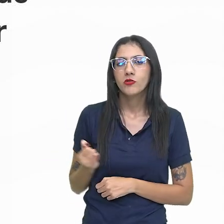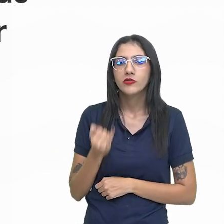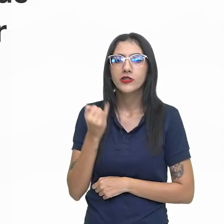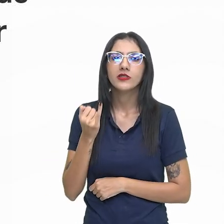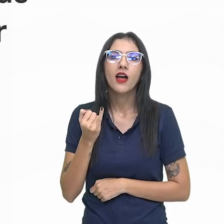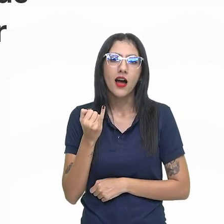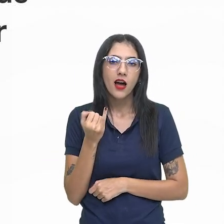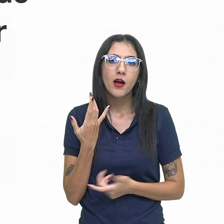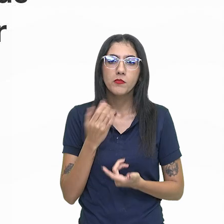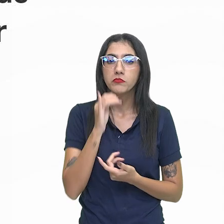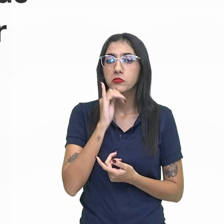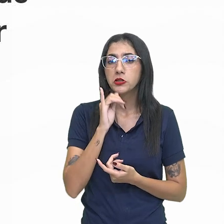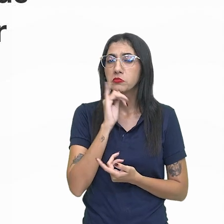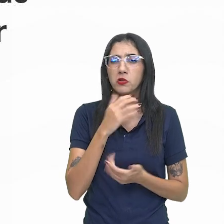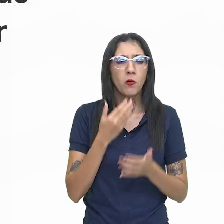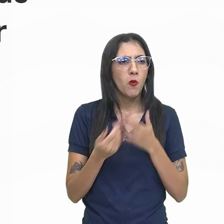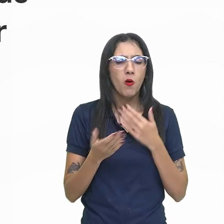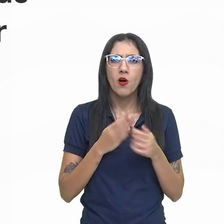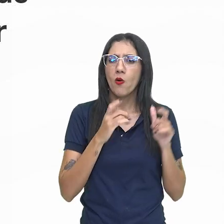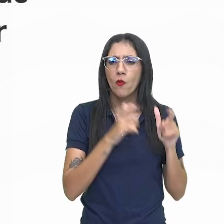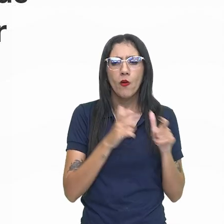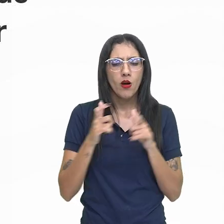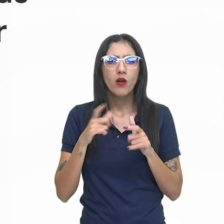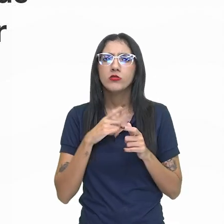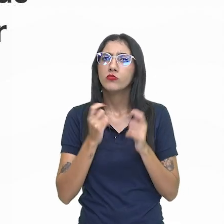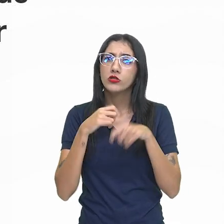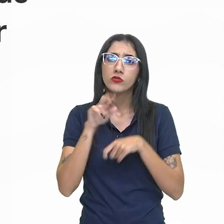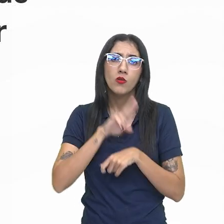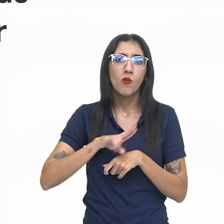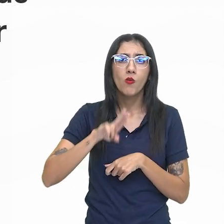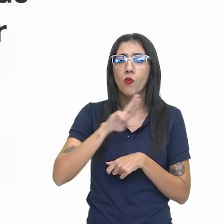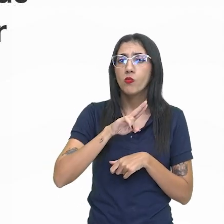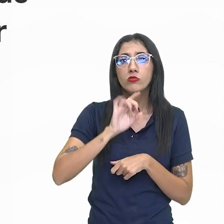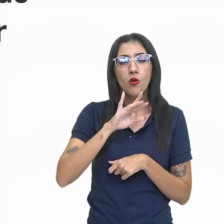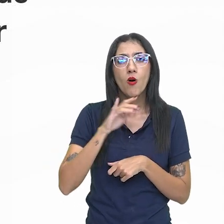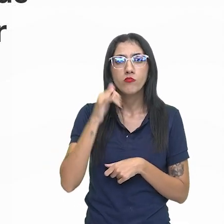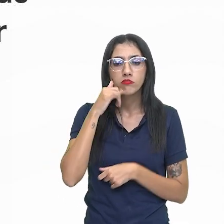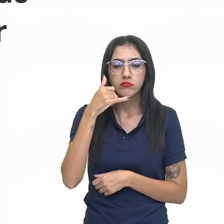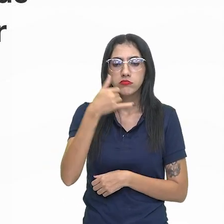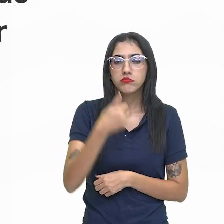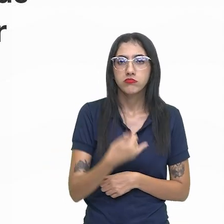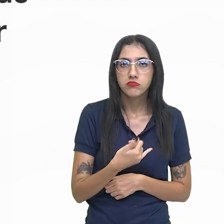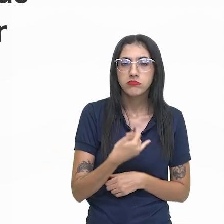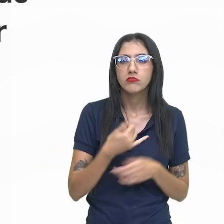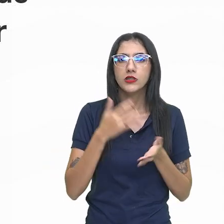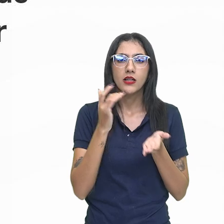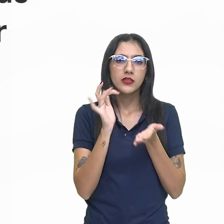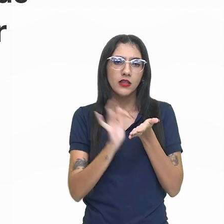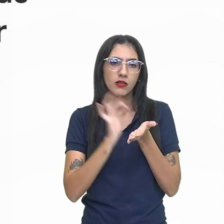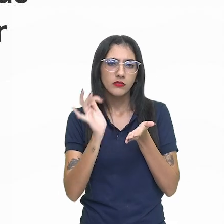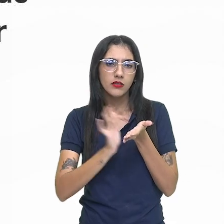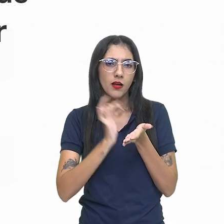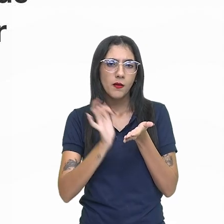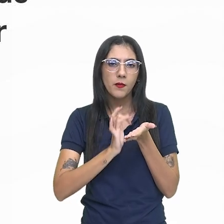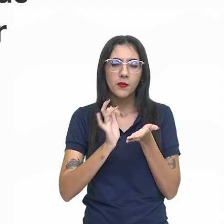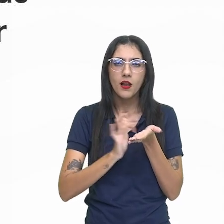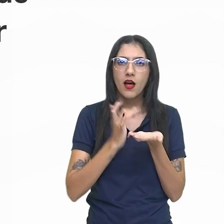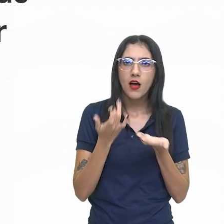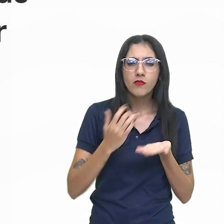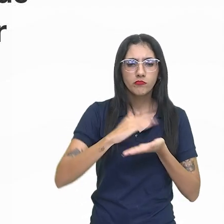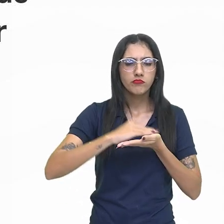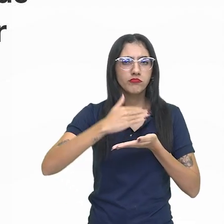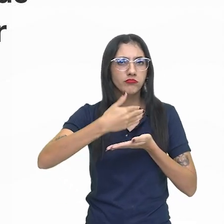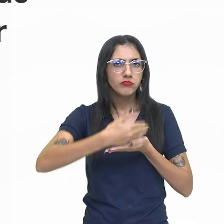lazer favoritas em qualquer lugar e a qualquer momento, usando dispositivos como smartphones, tablets